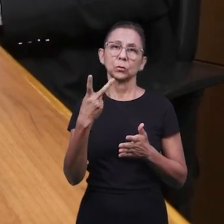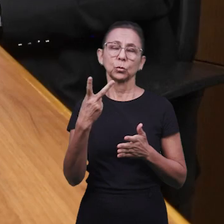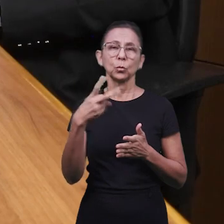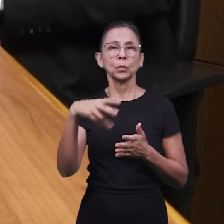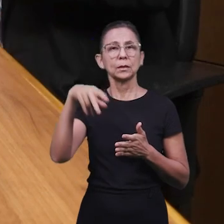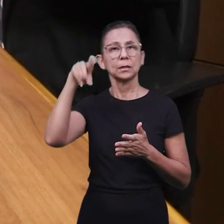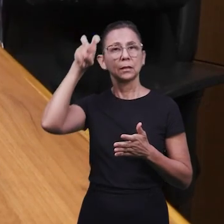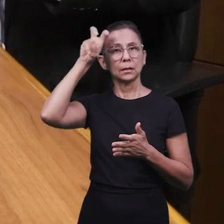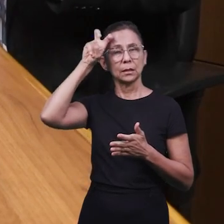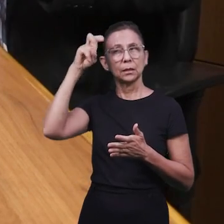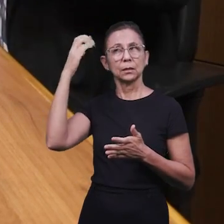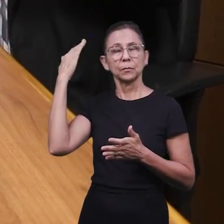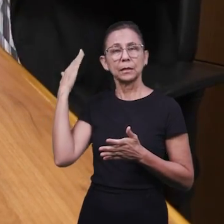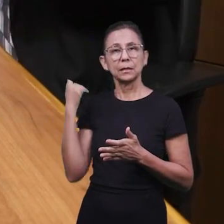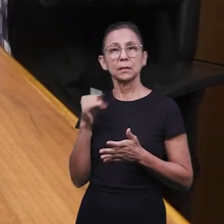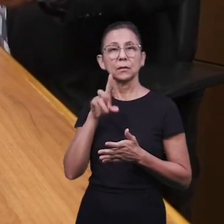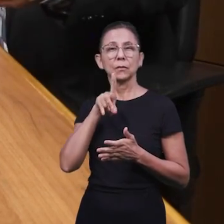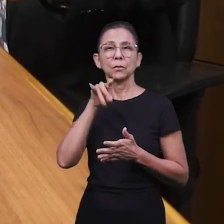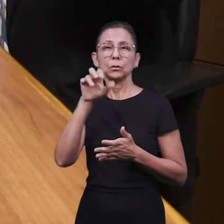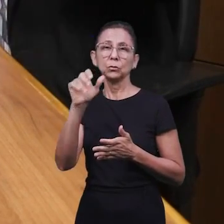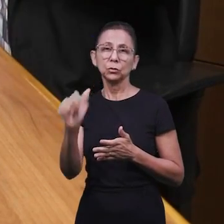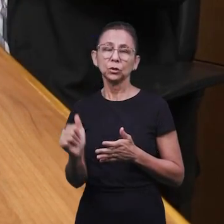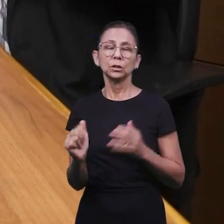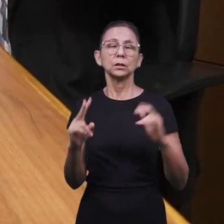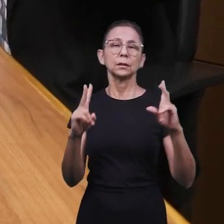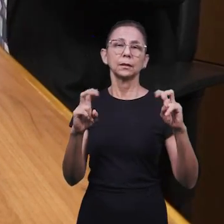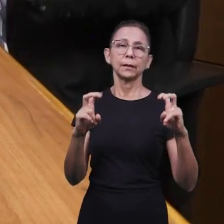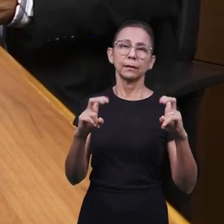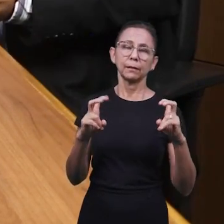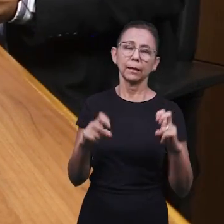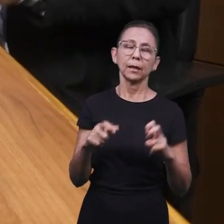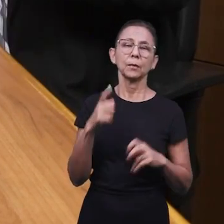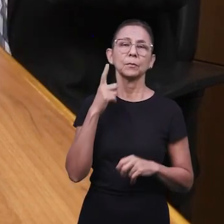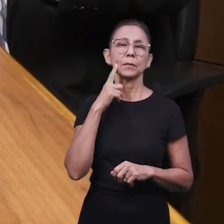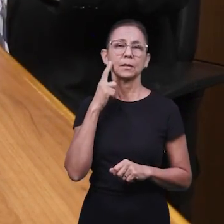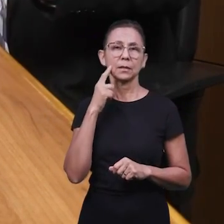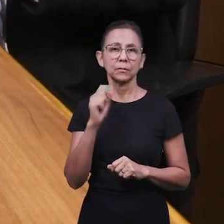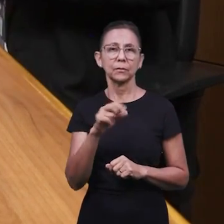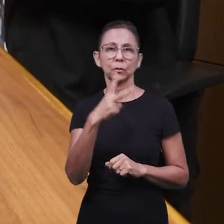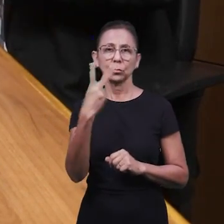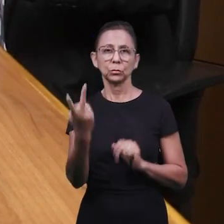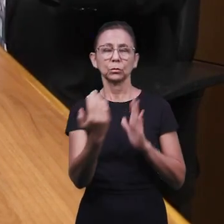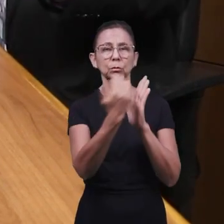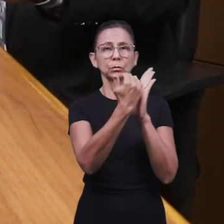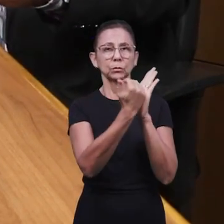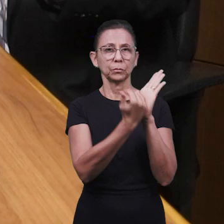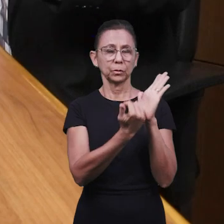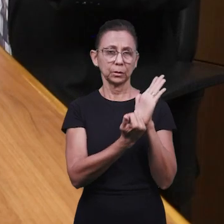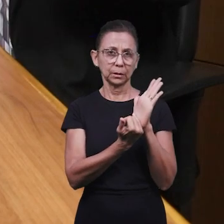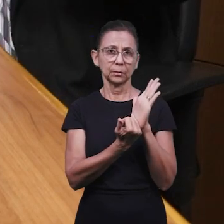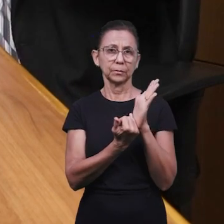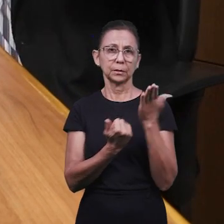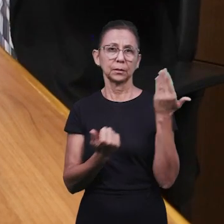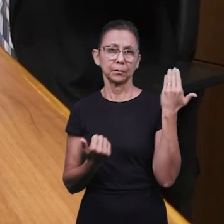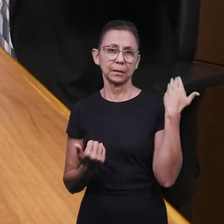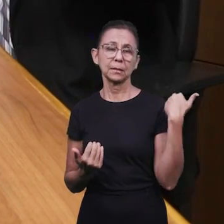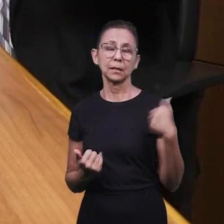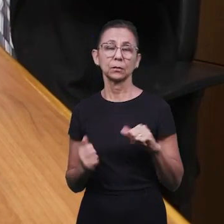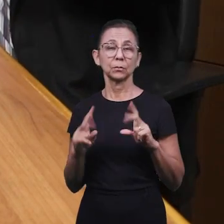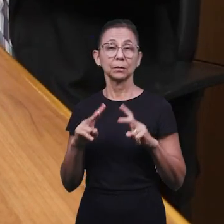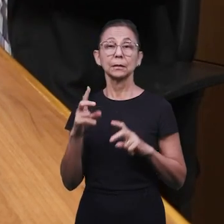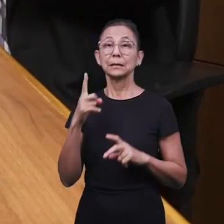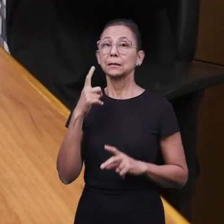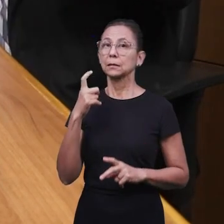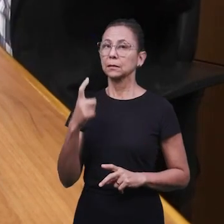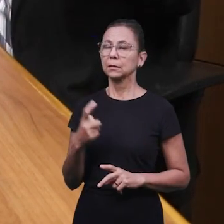encontrar pela data e também pelo tema, as 2 edições anteriores desse tema que nós estamos abordando. É muito interessante